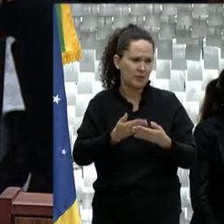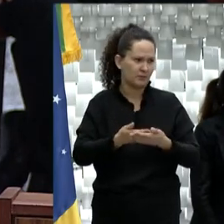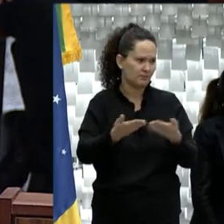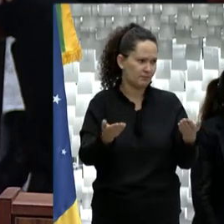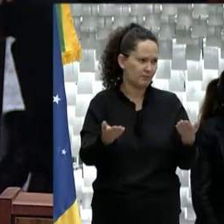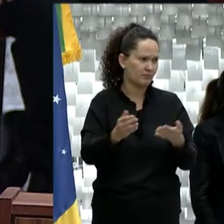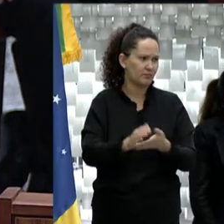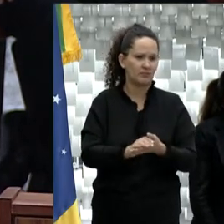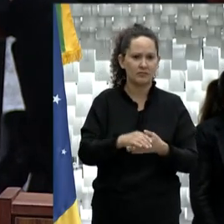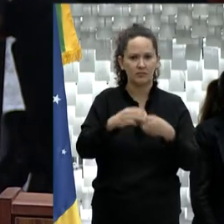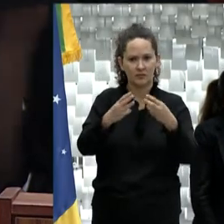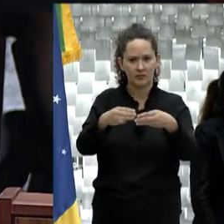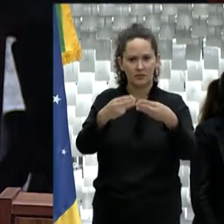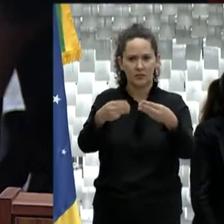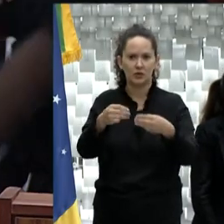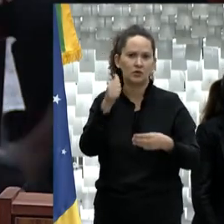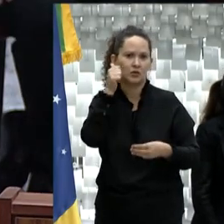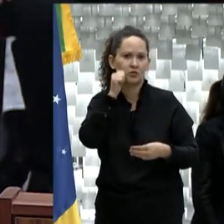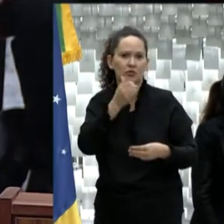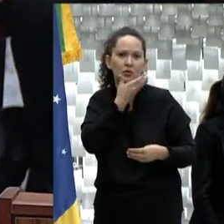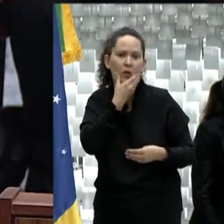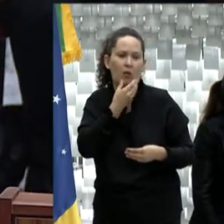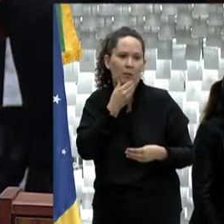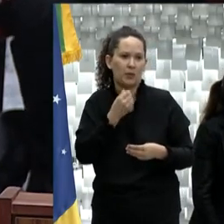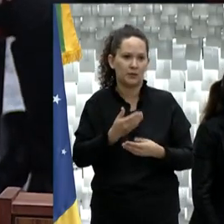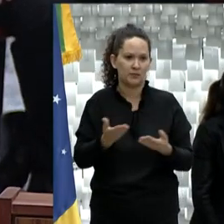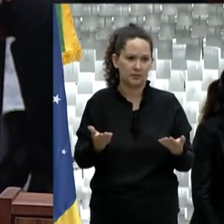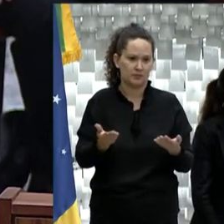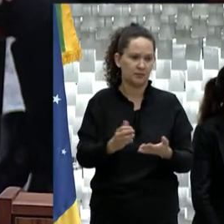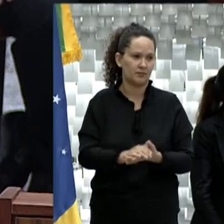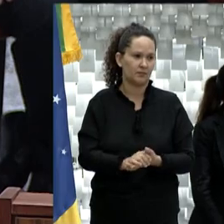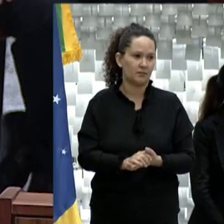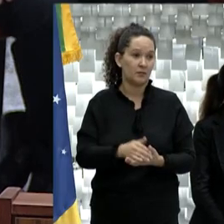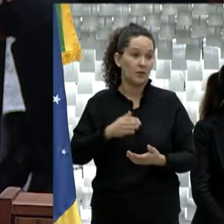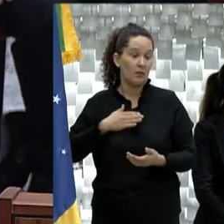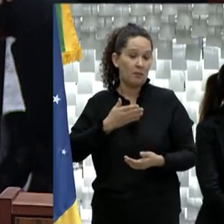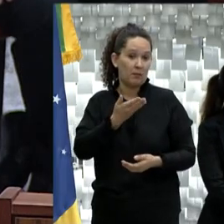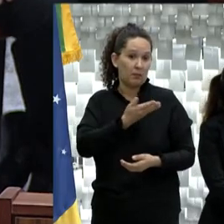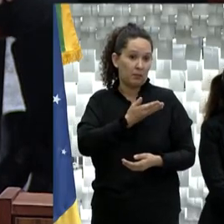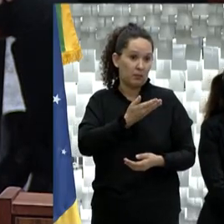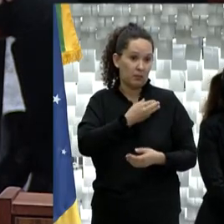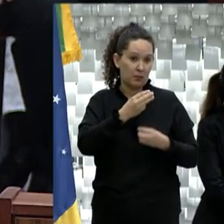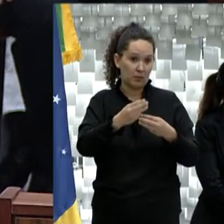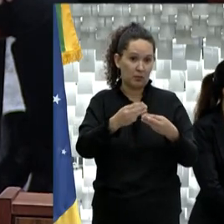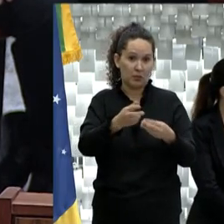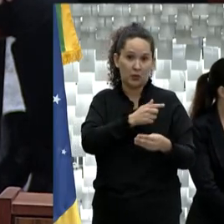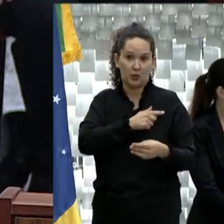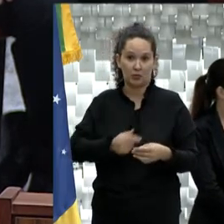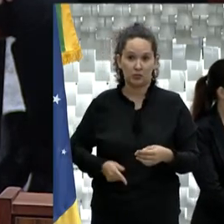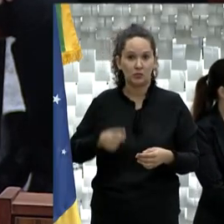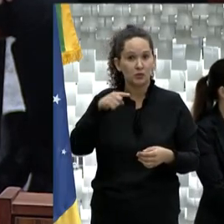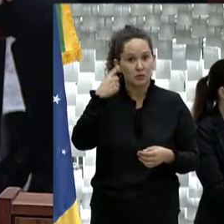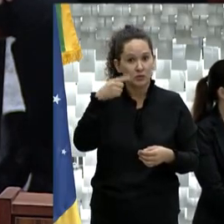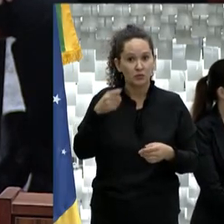presentes, ministros e ministras desta Corte, os meus colegas do Ministério Público, os advogados aqui presentes,